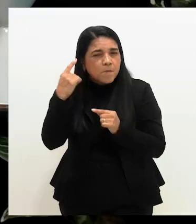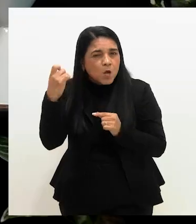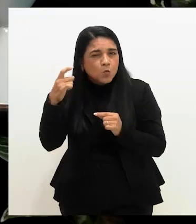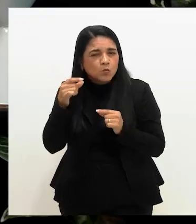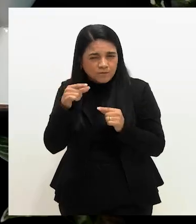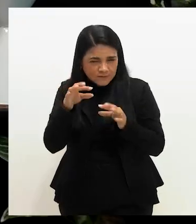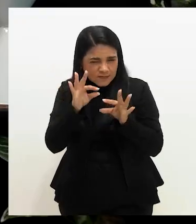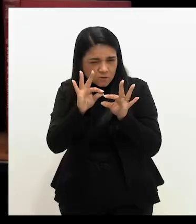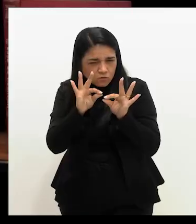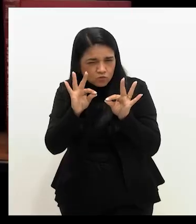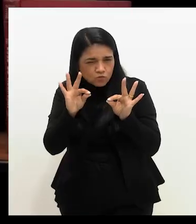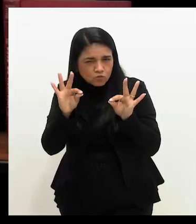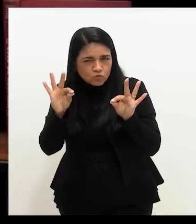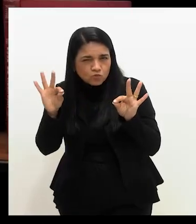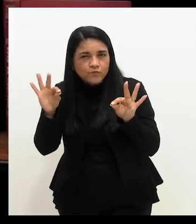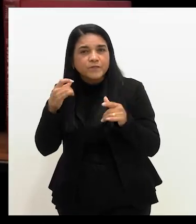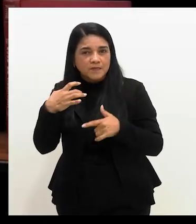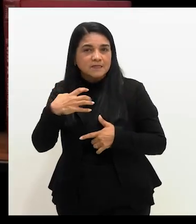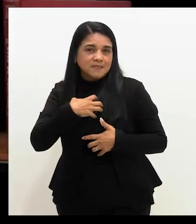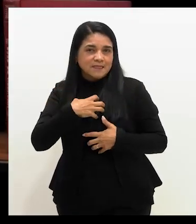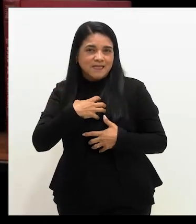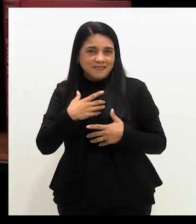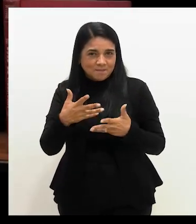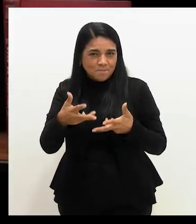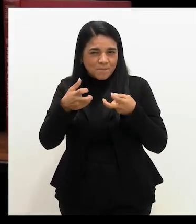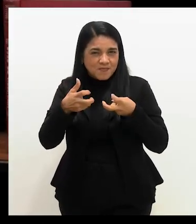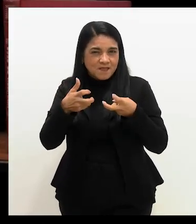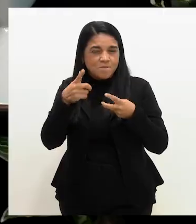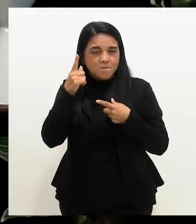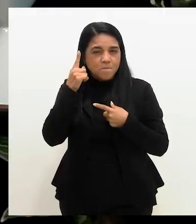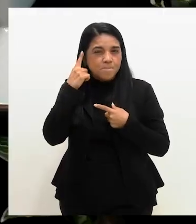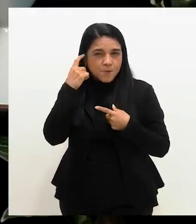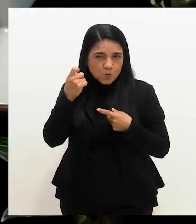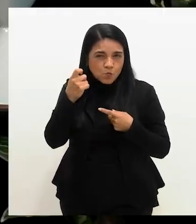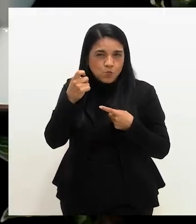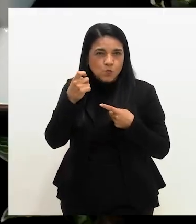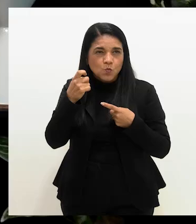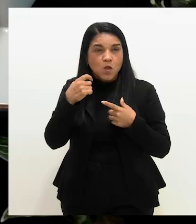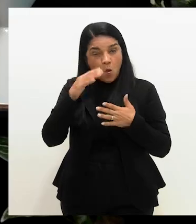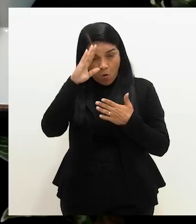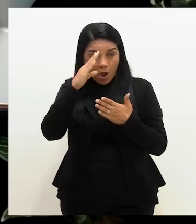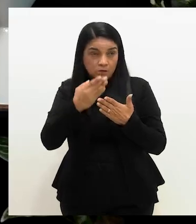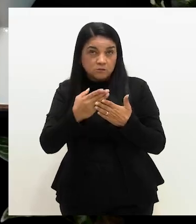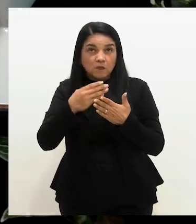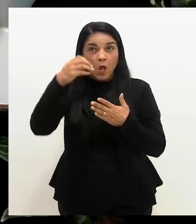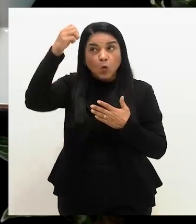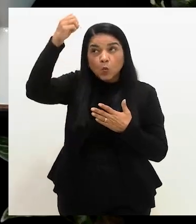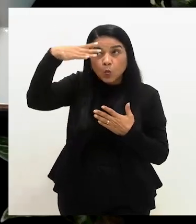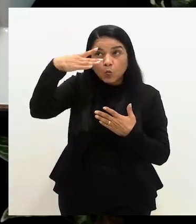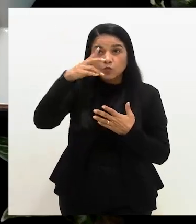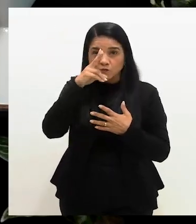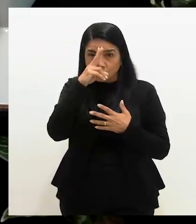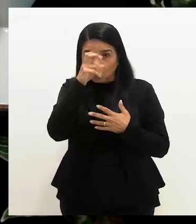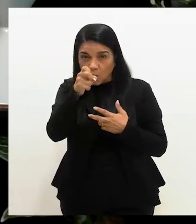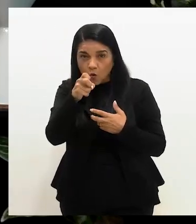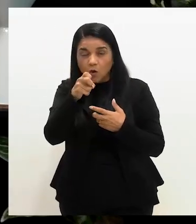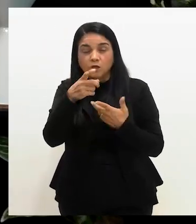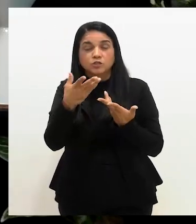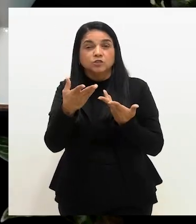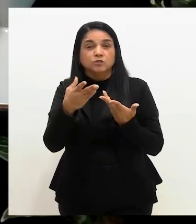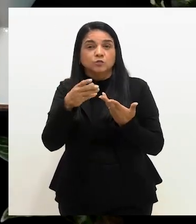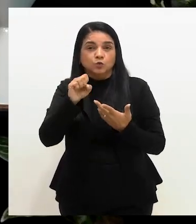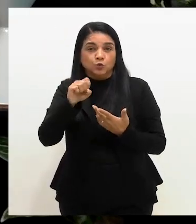Ele é equânime, dá para sentir Sim. Que eu creio ser da iluminação forte